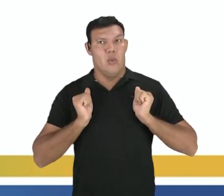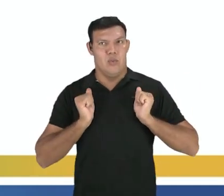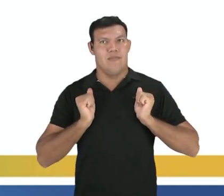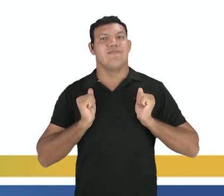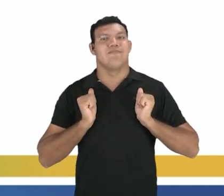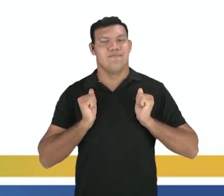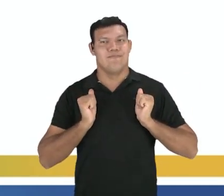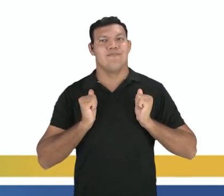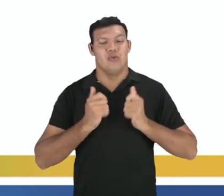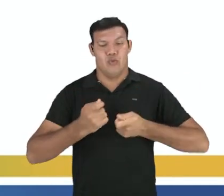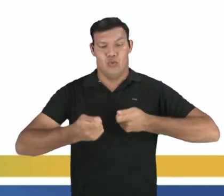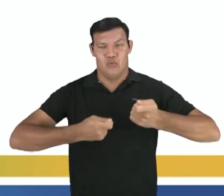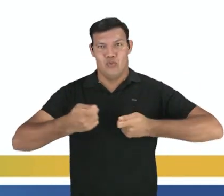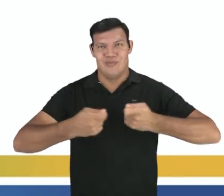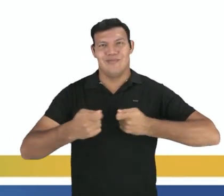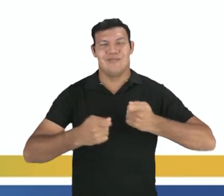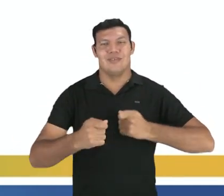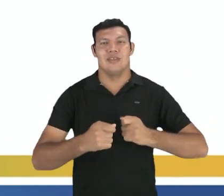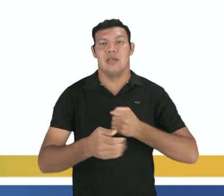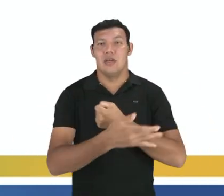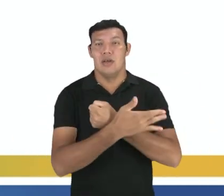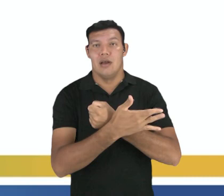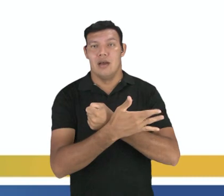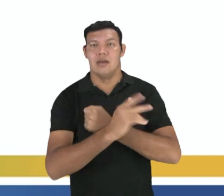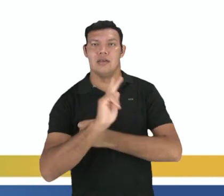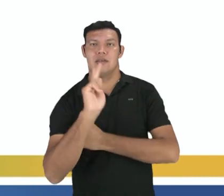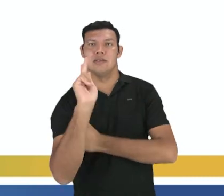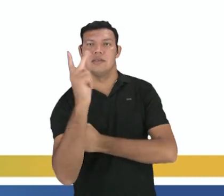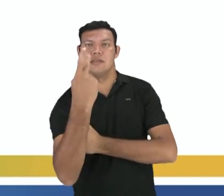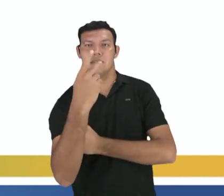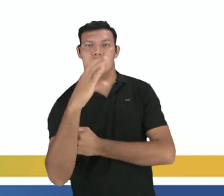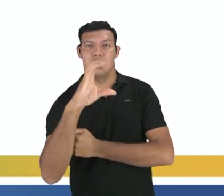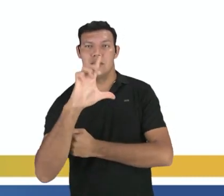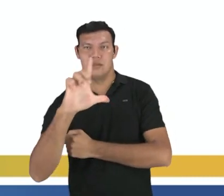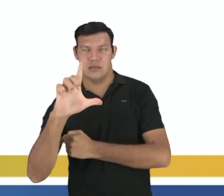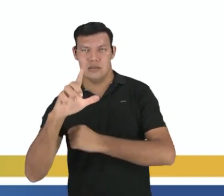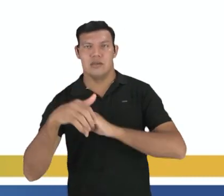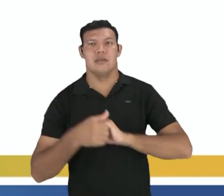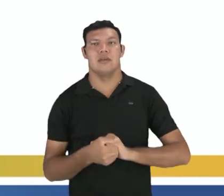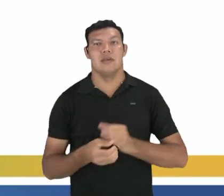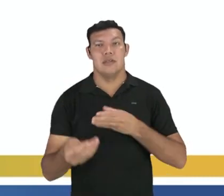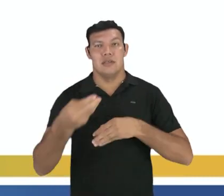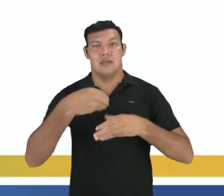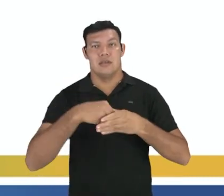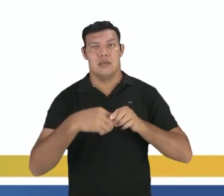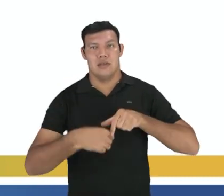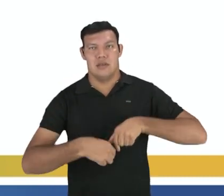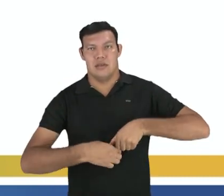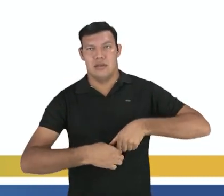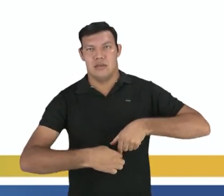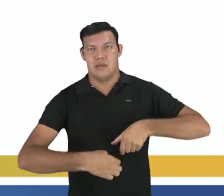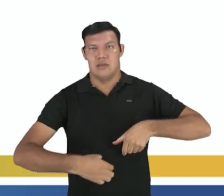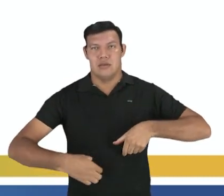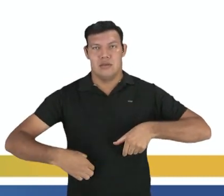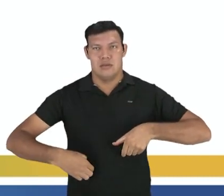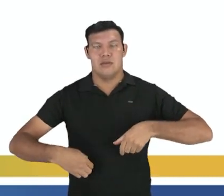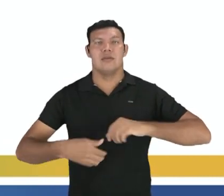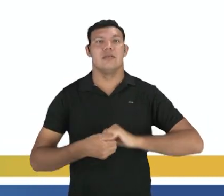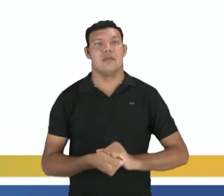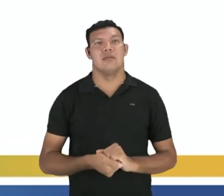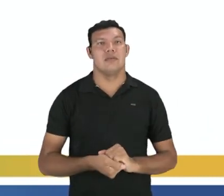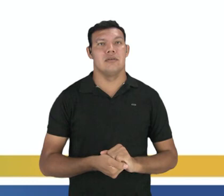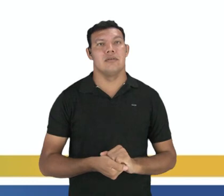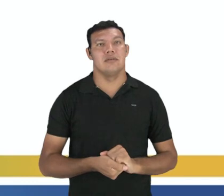o excesso dessa substância presente no nosso suco gástrico, ok? Então, nós temos que